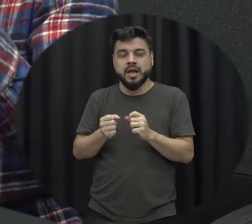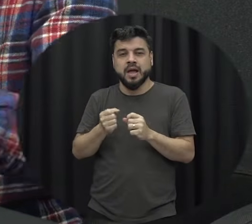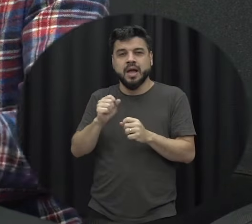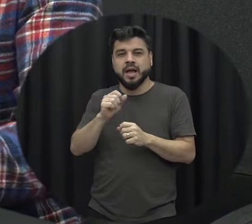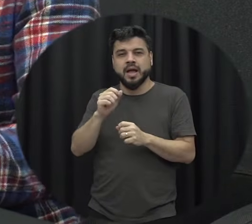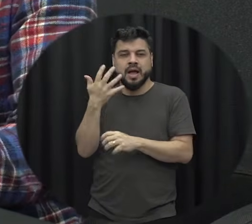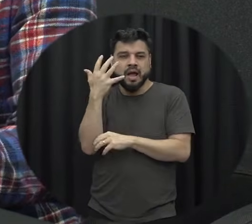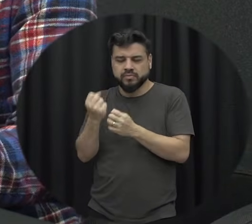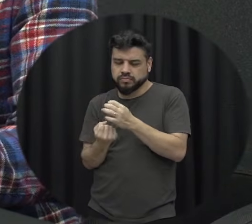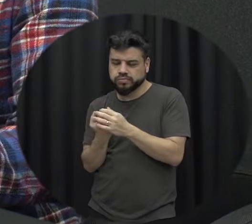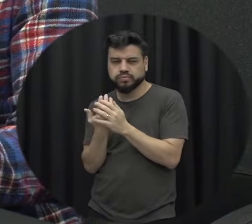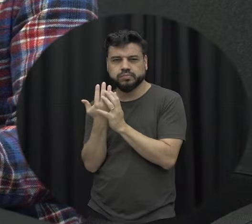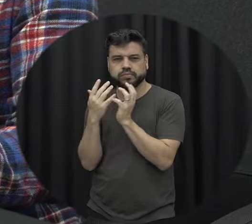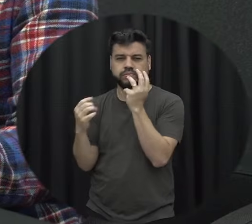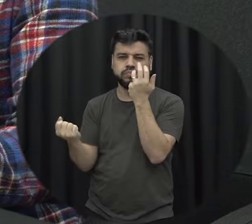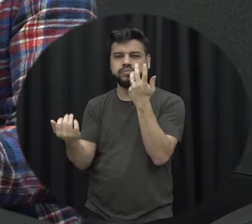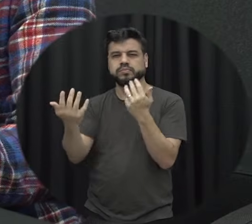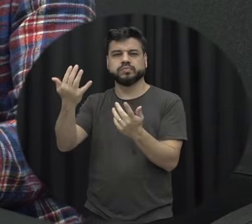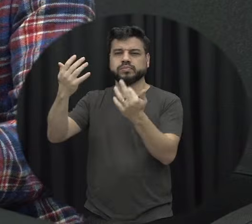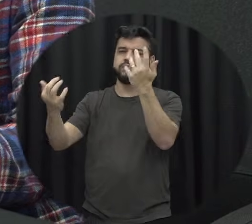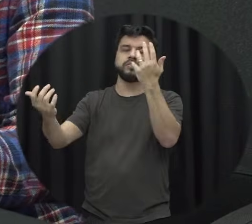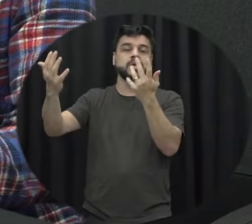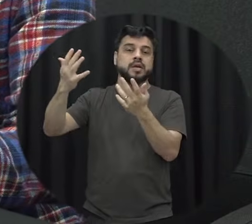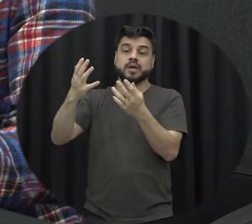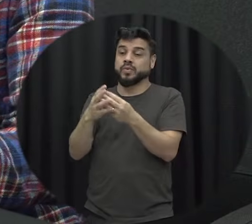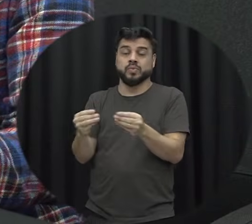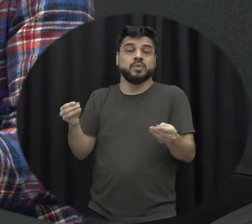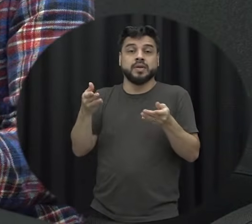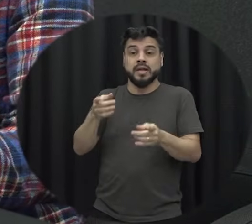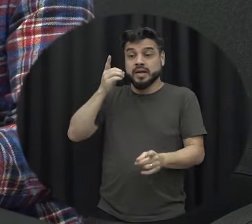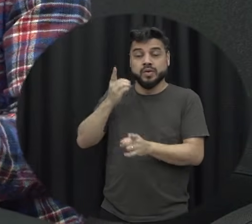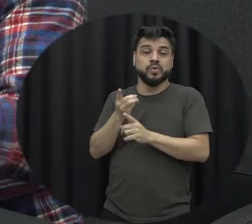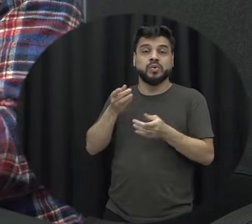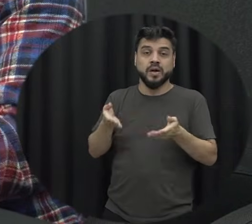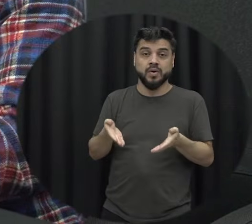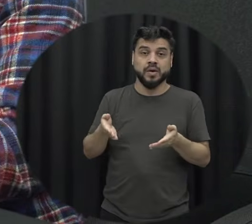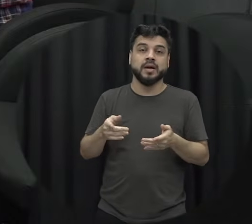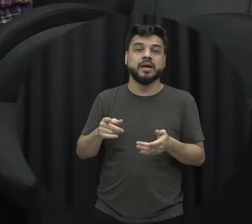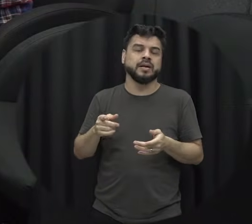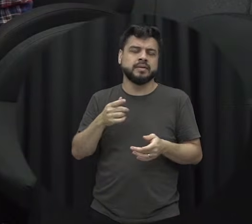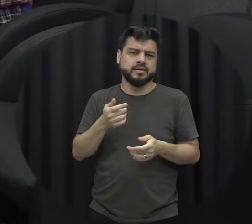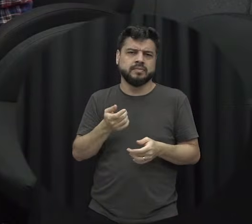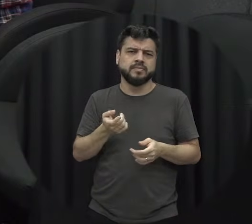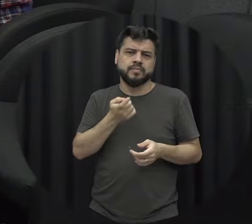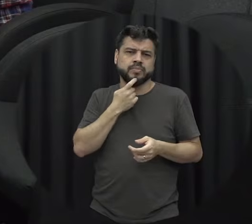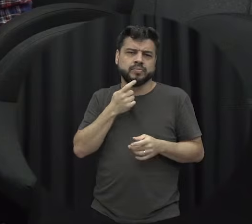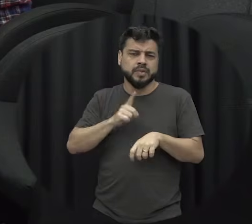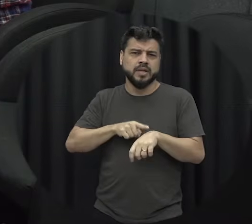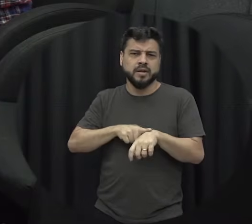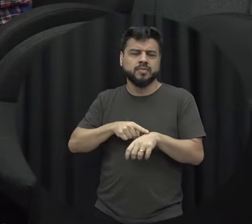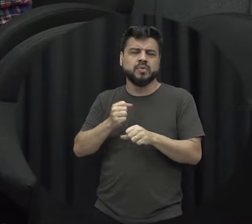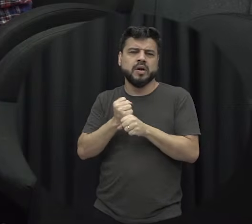aquilo foi se perdendo, e a descoberta disso aconteceu bem recentemente, na década de